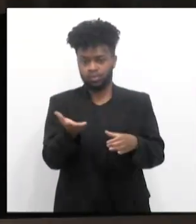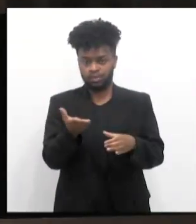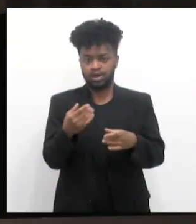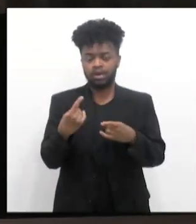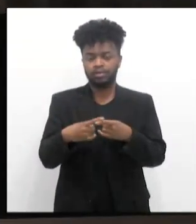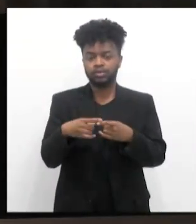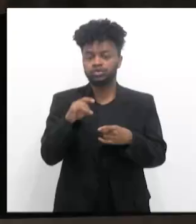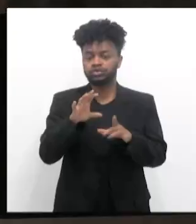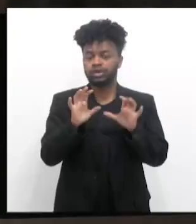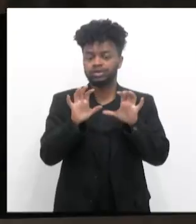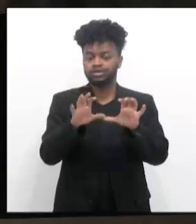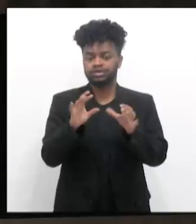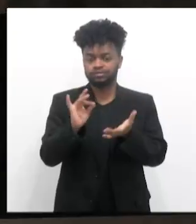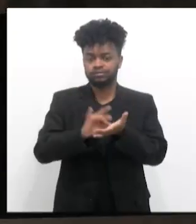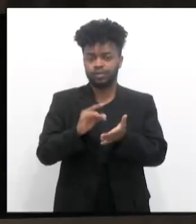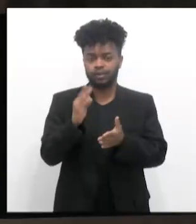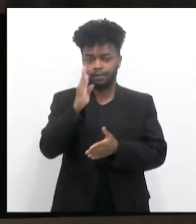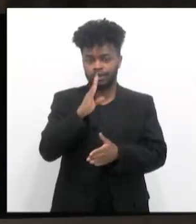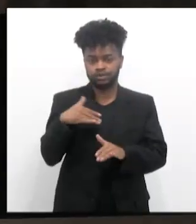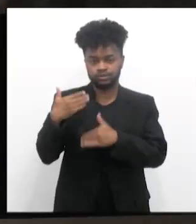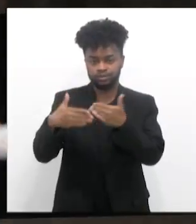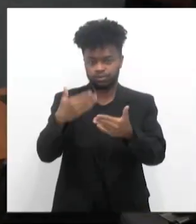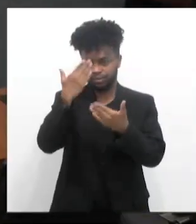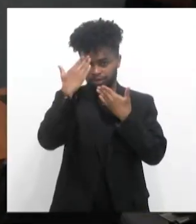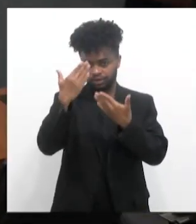só assim o Brasil voltará a crescer. Muito obrigado.